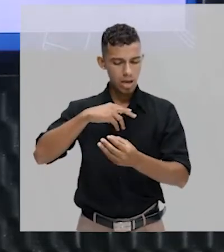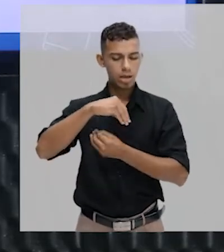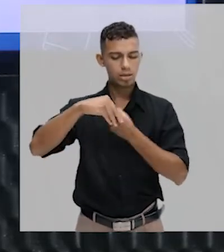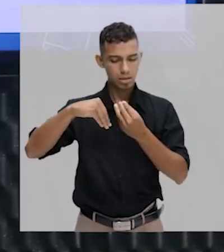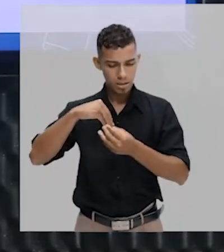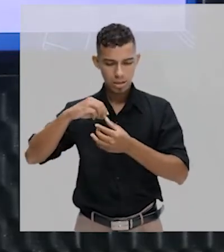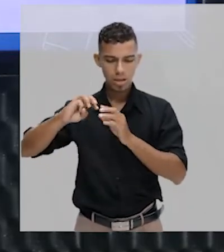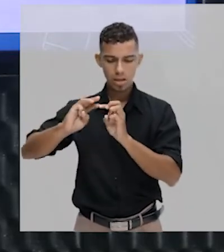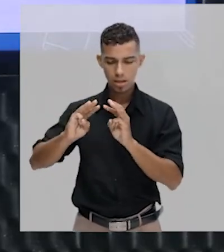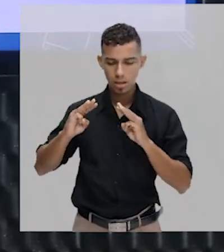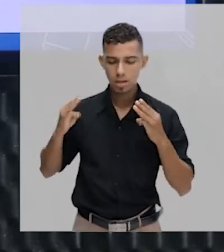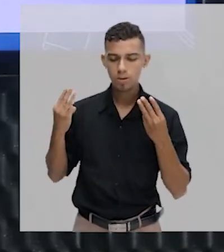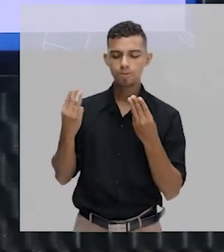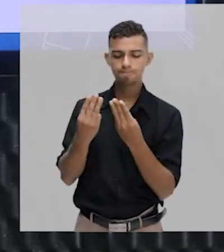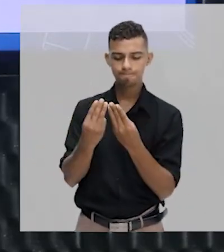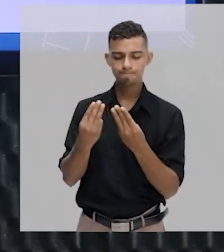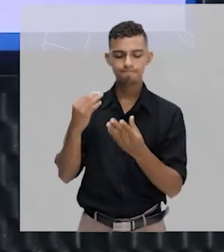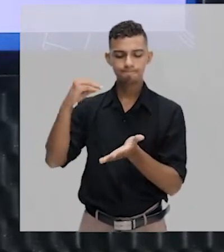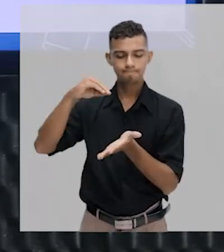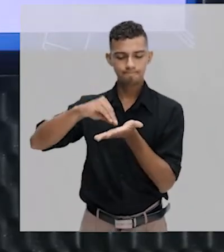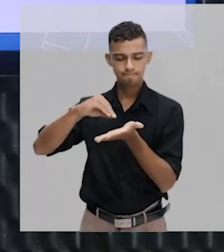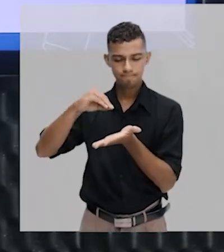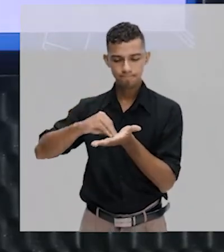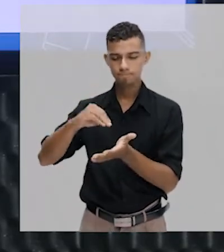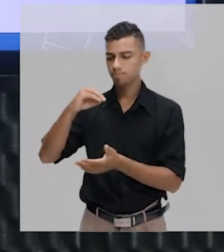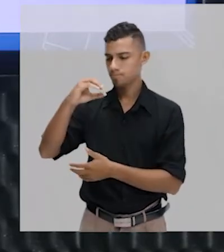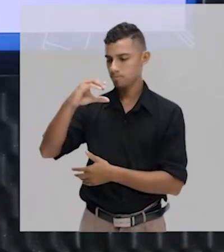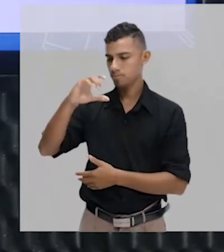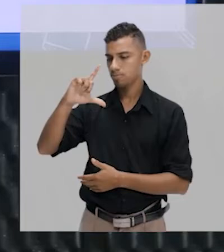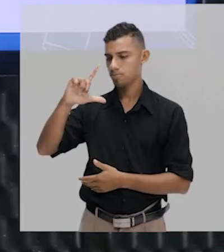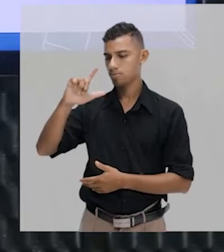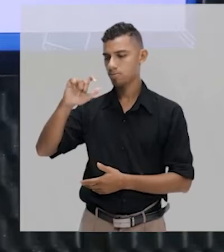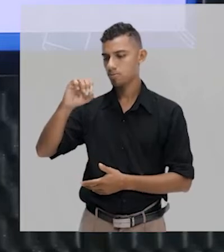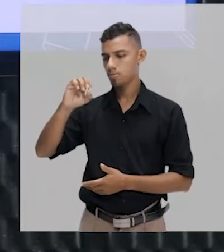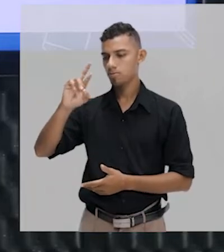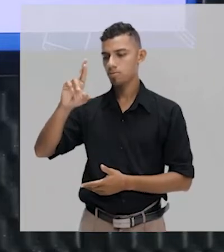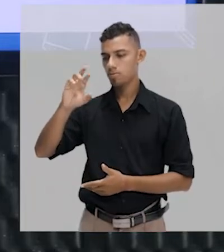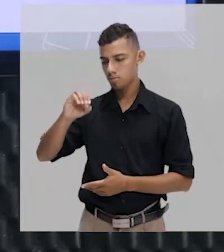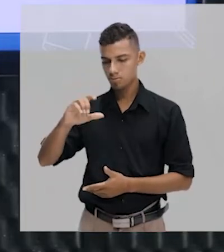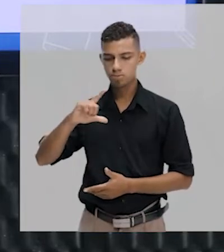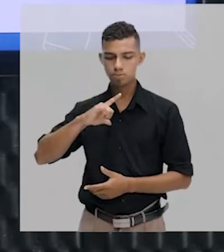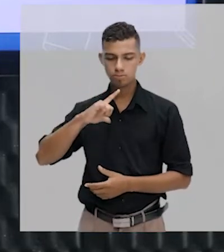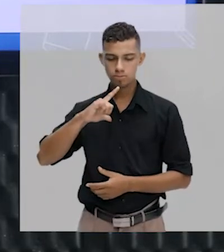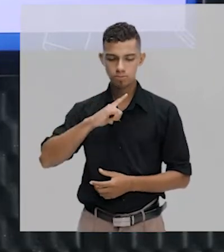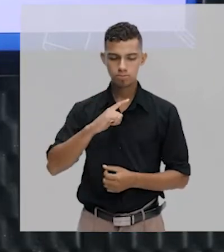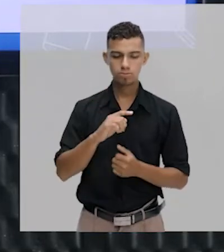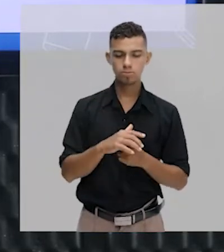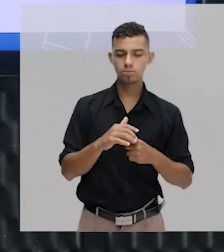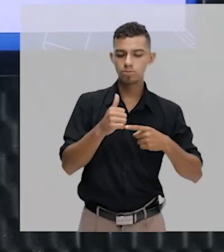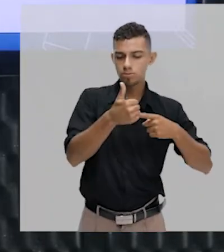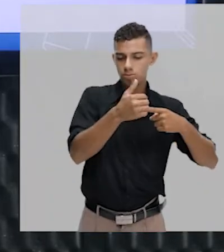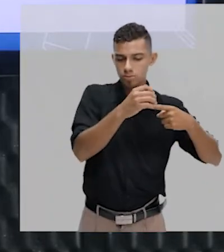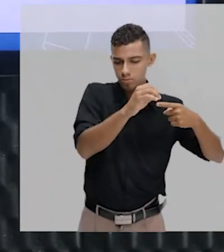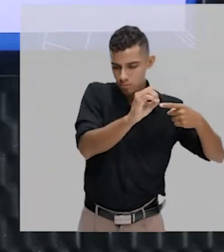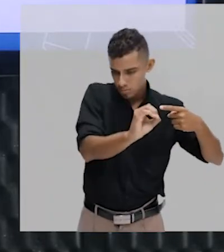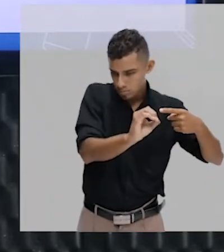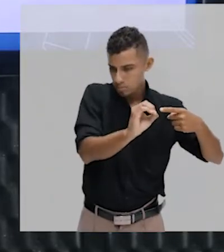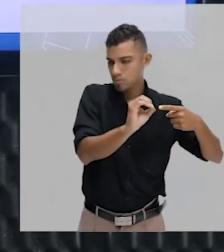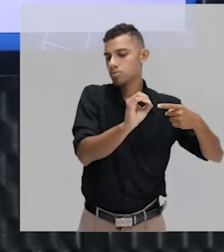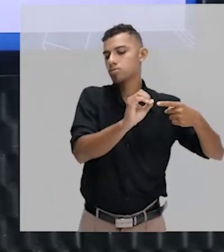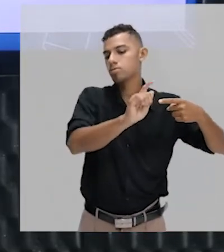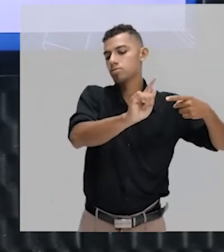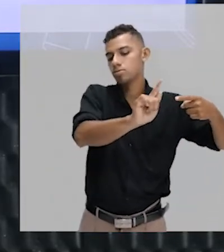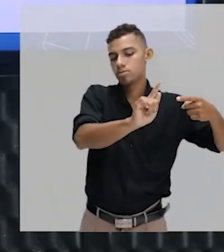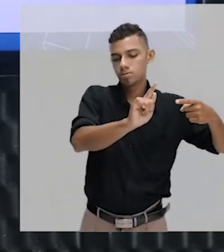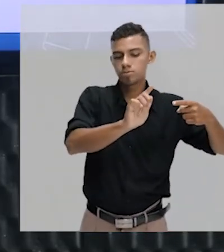uma massa, né, que sobrou do cloro. Então, eu sei que eu peguei 10 gramas do hidrogênio com 500 gramas de